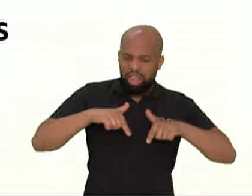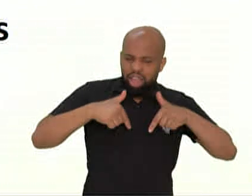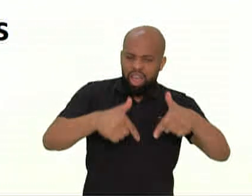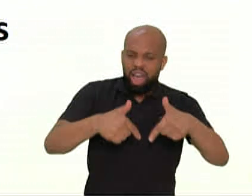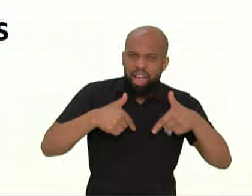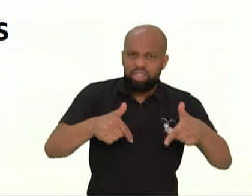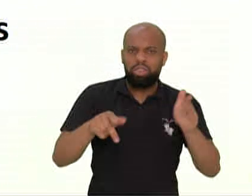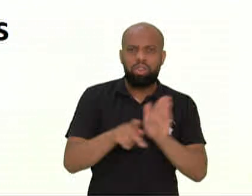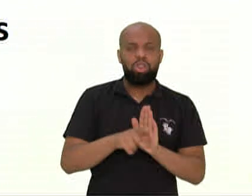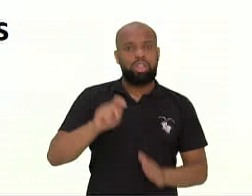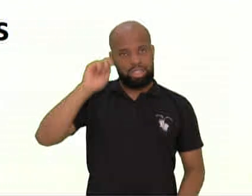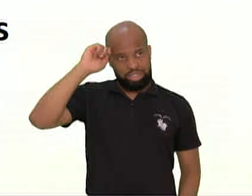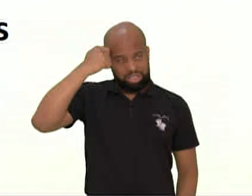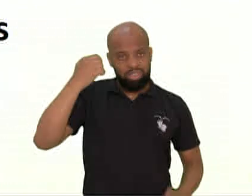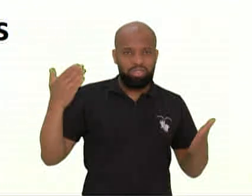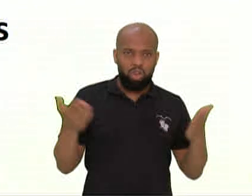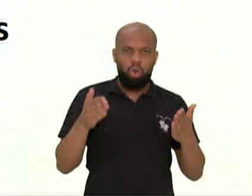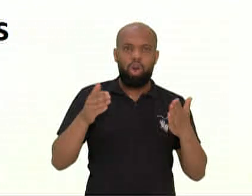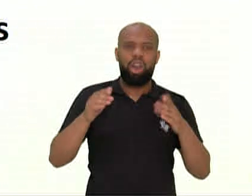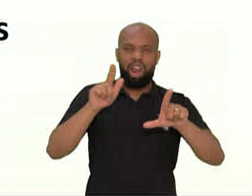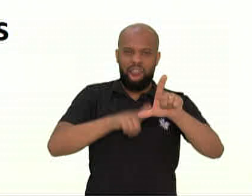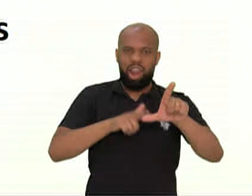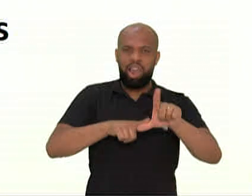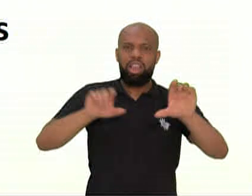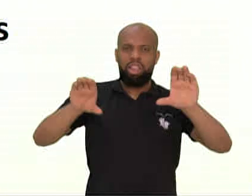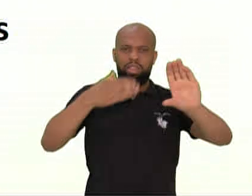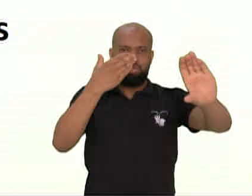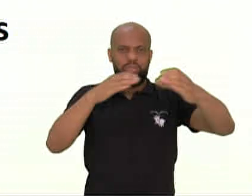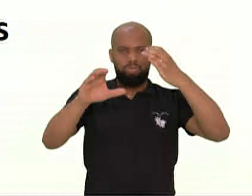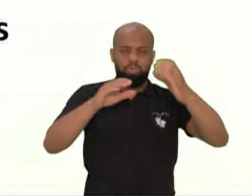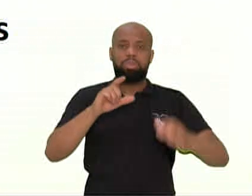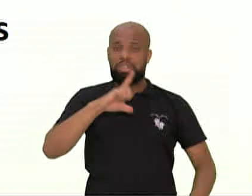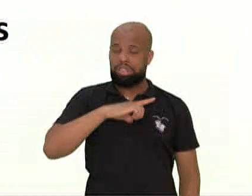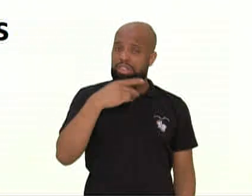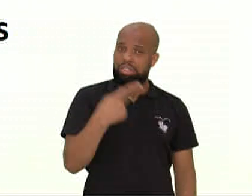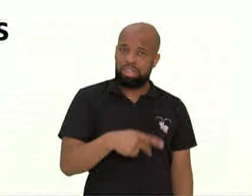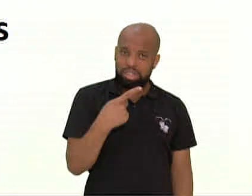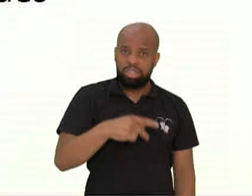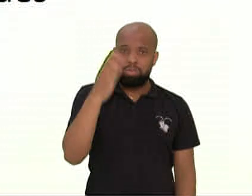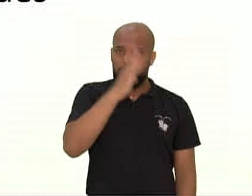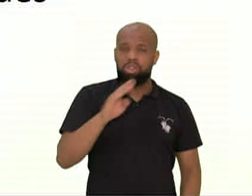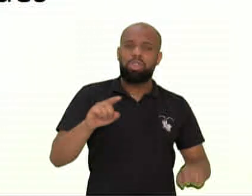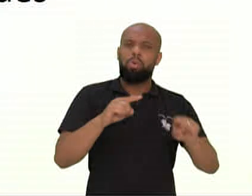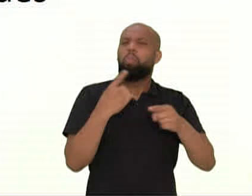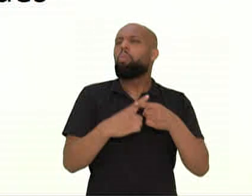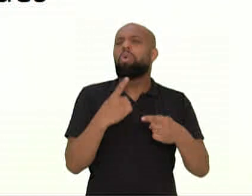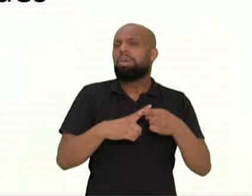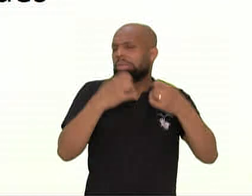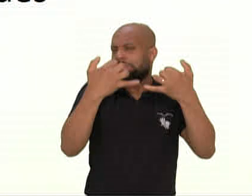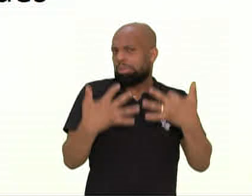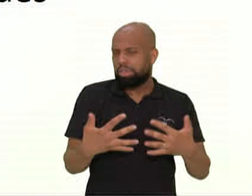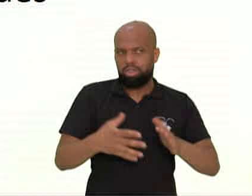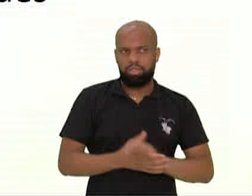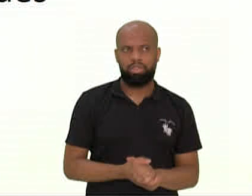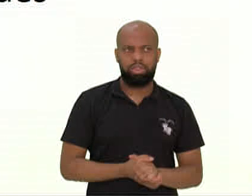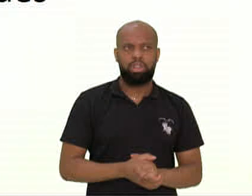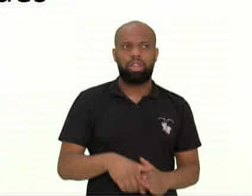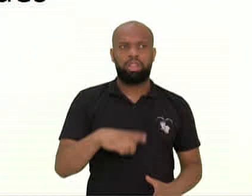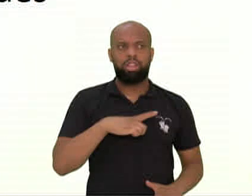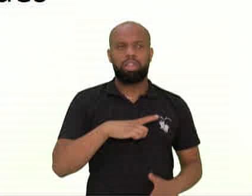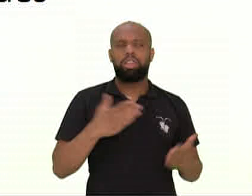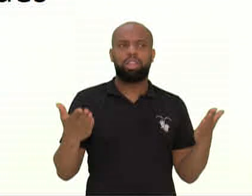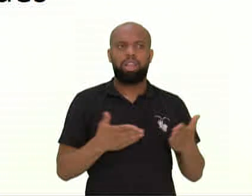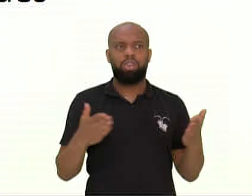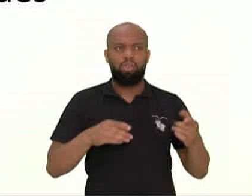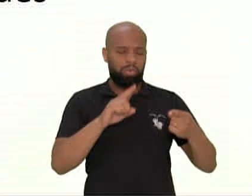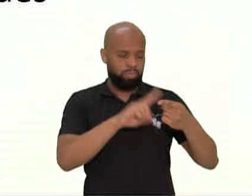desempenhadas pelos negros no verso dessa canção tornaram-se comuns no Brasil. Entre outras coisas, por quê? Aí nós vamos ter aí